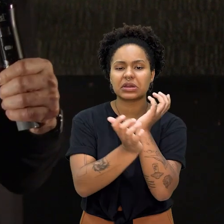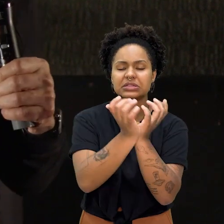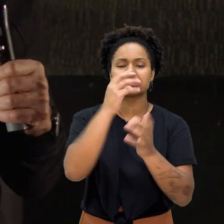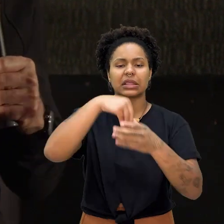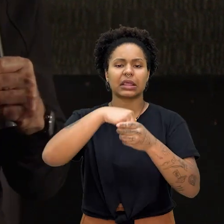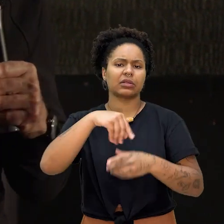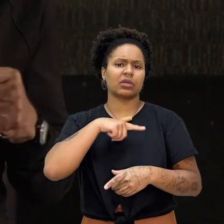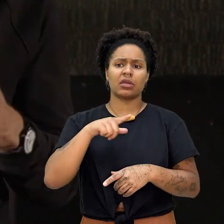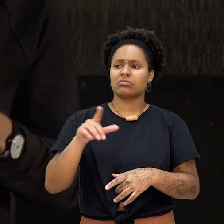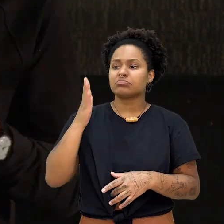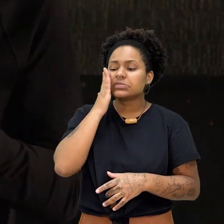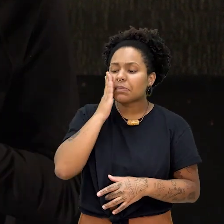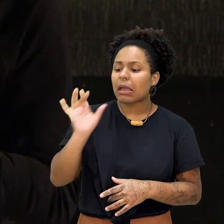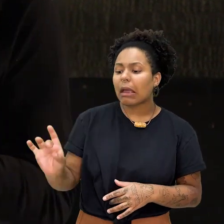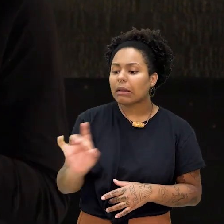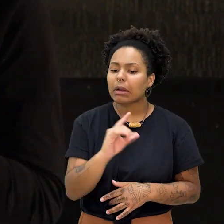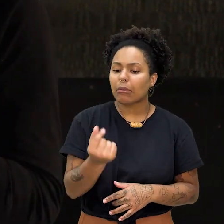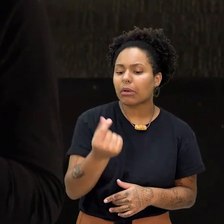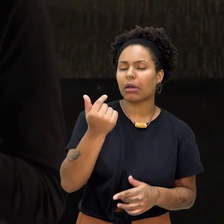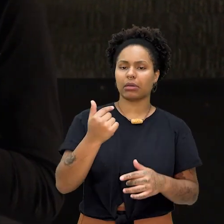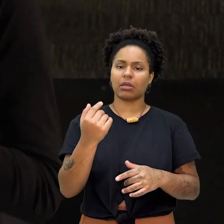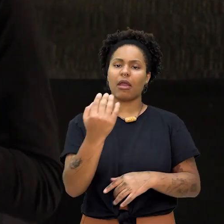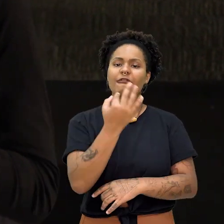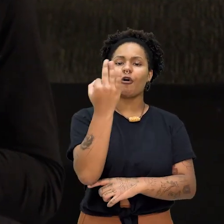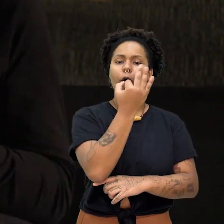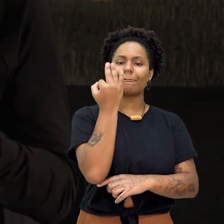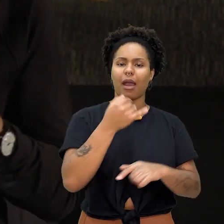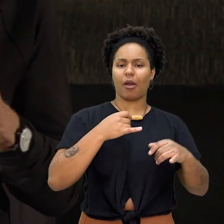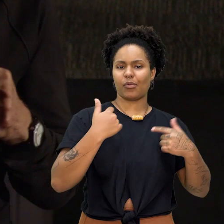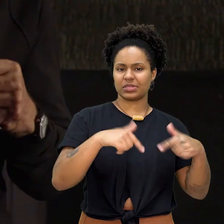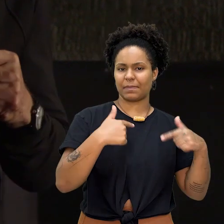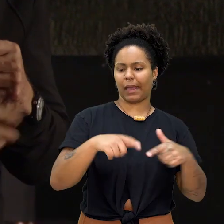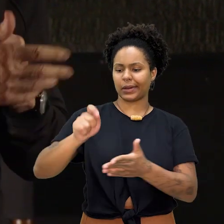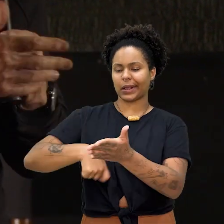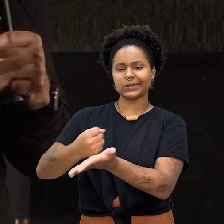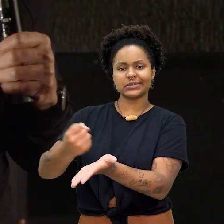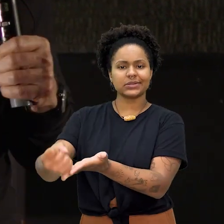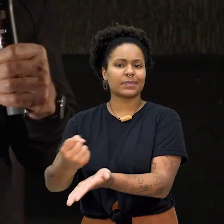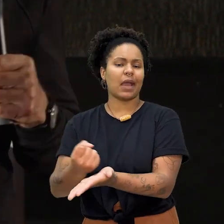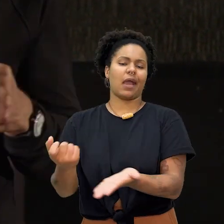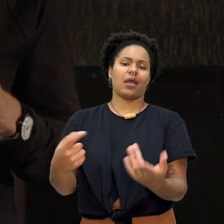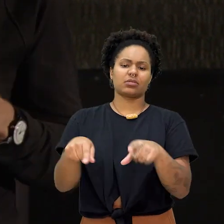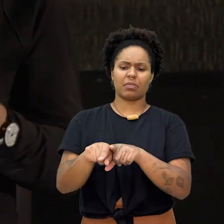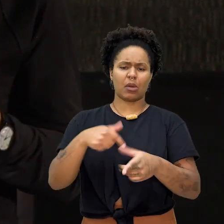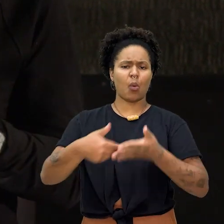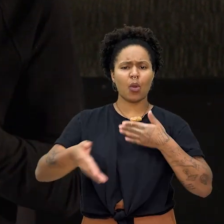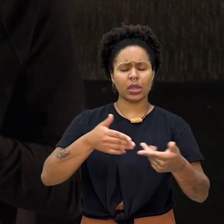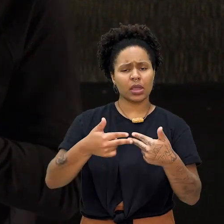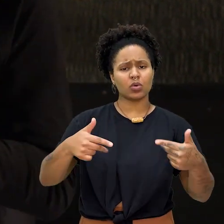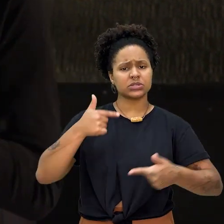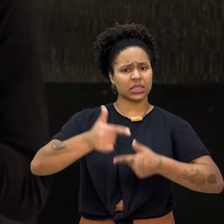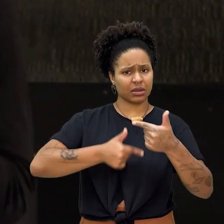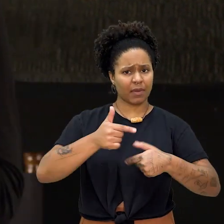que saber quanto cada um ganha no mercado formal, na carteira de trabalho assinada, em qualquer atividade que façamos.